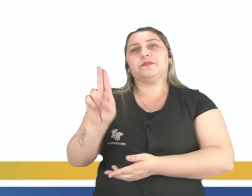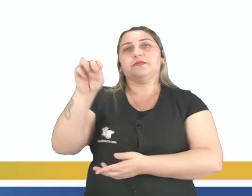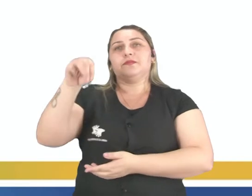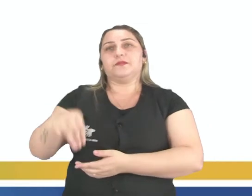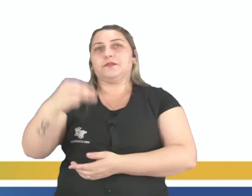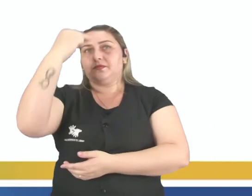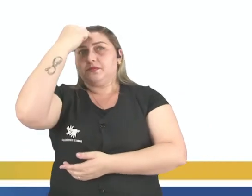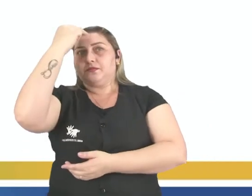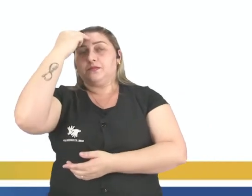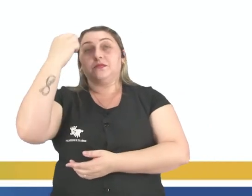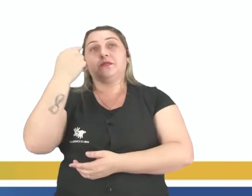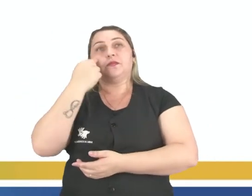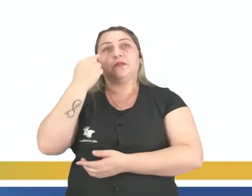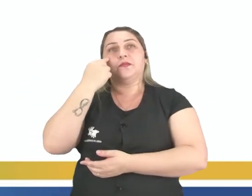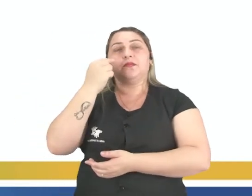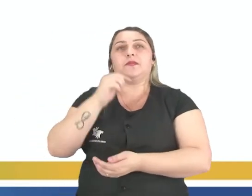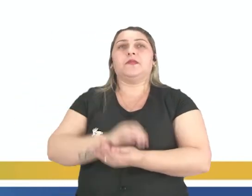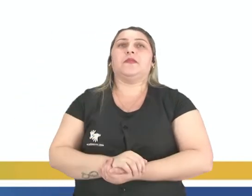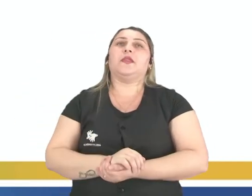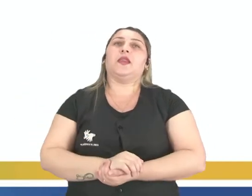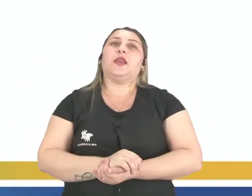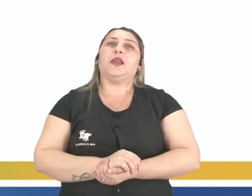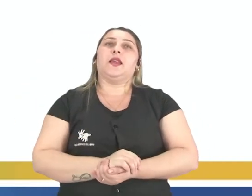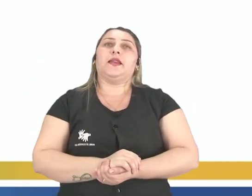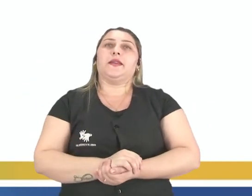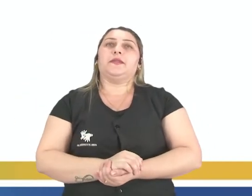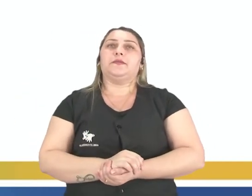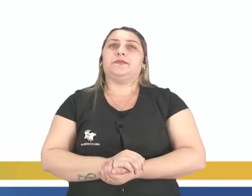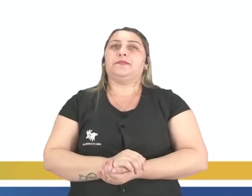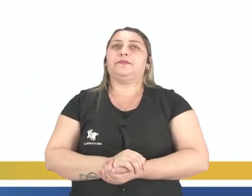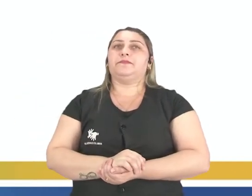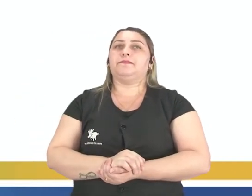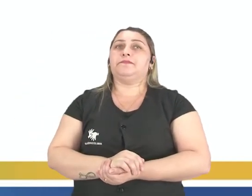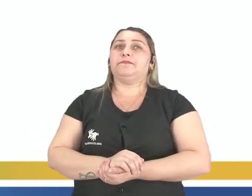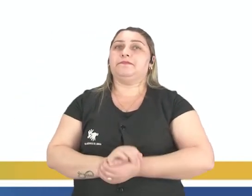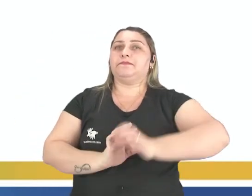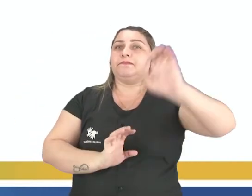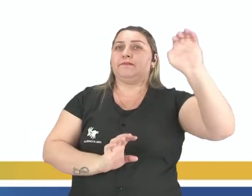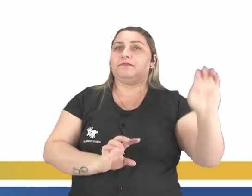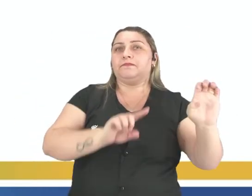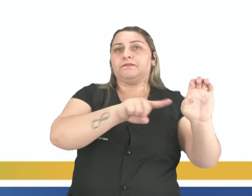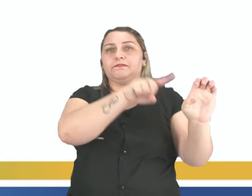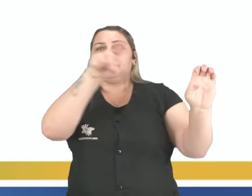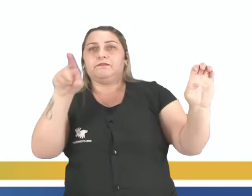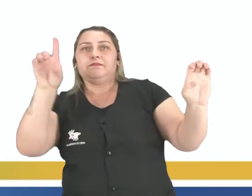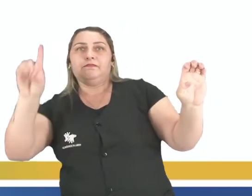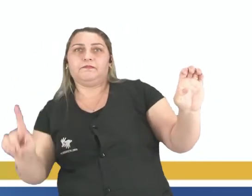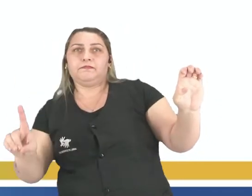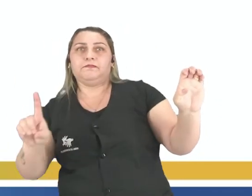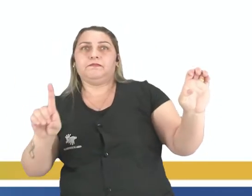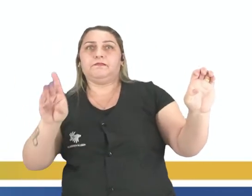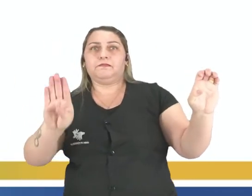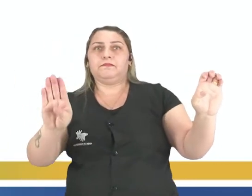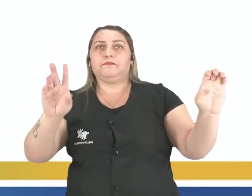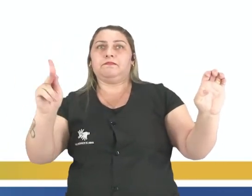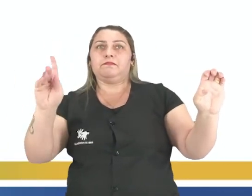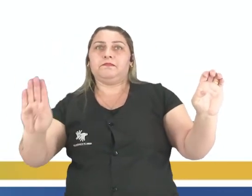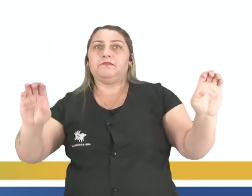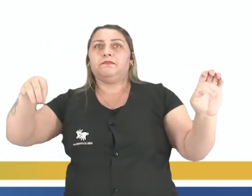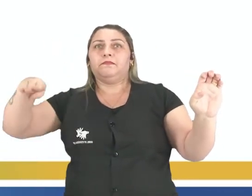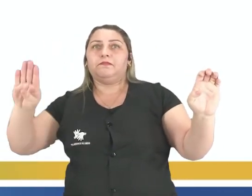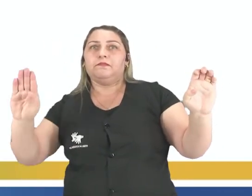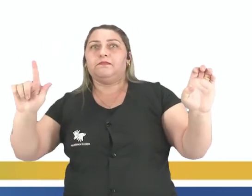de memória. Então observe aí, ó. Nesse nosso esqueminha aí, da esquerda para a direita eu tenho byte, kbyte,